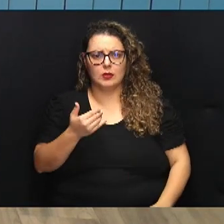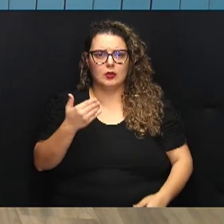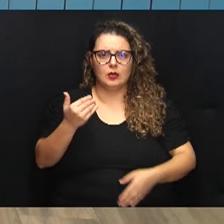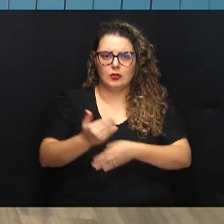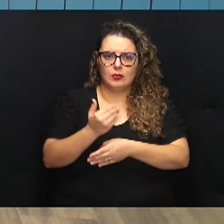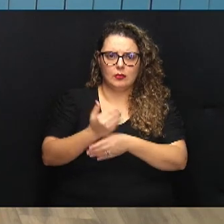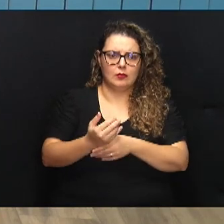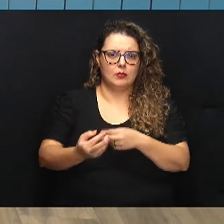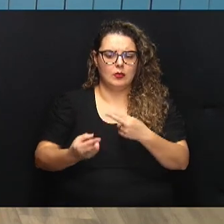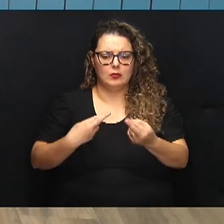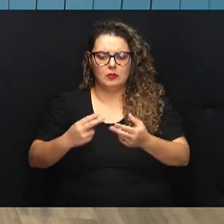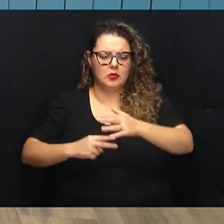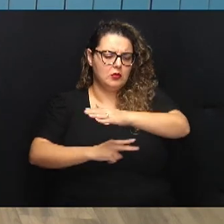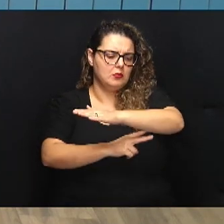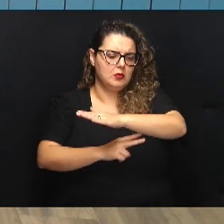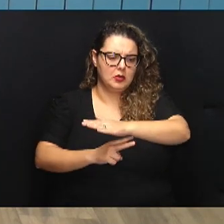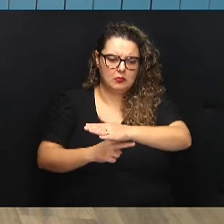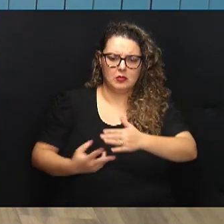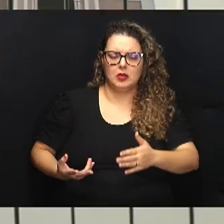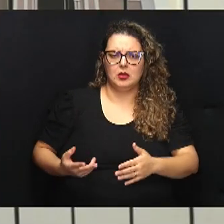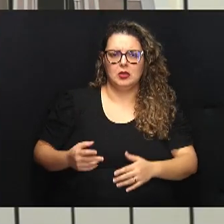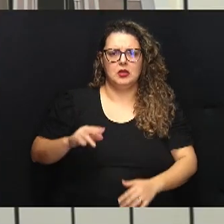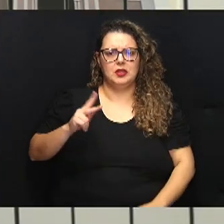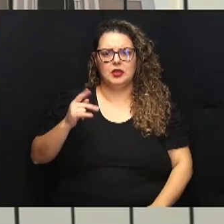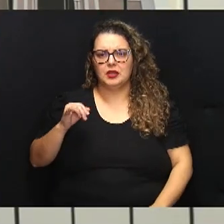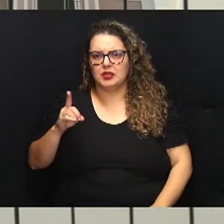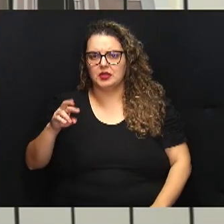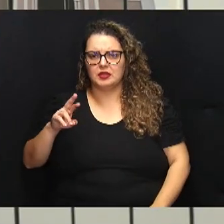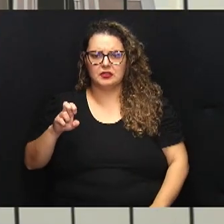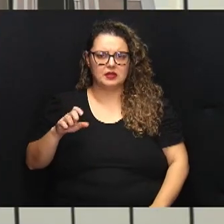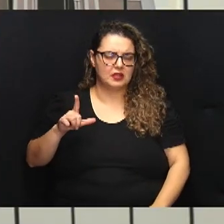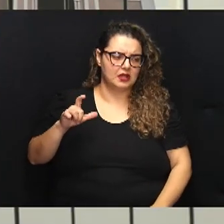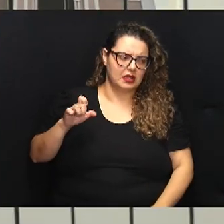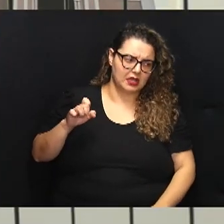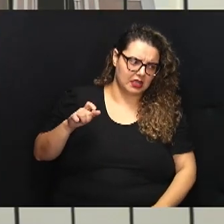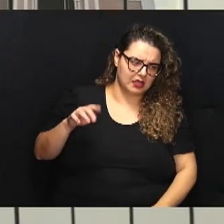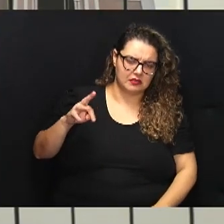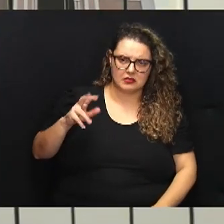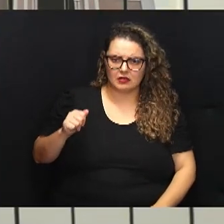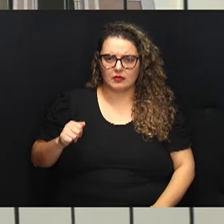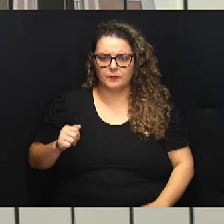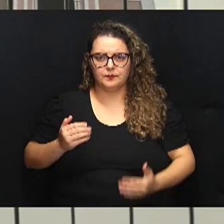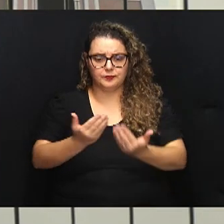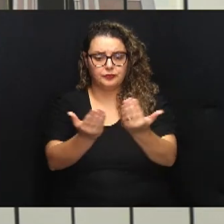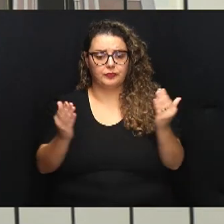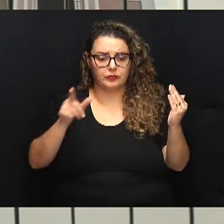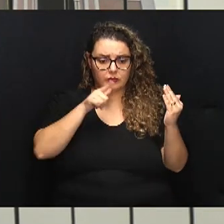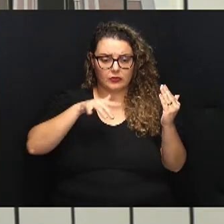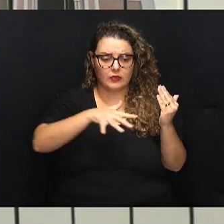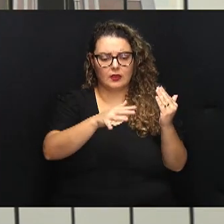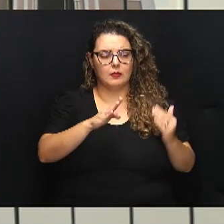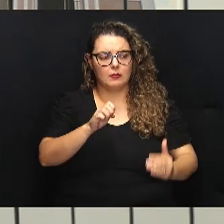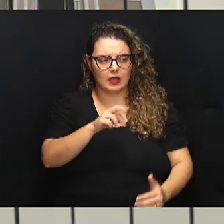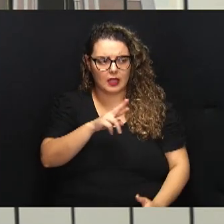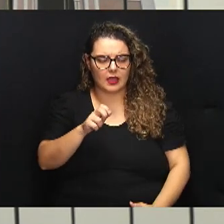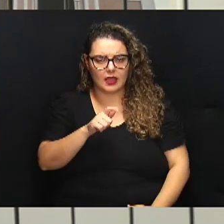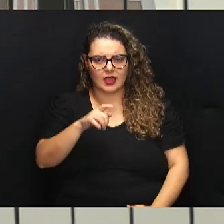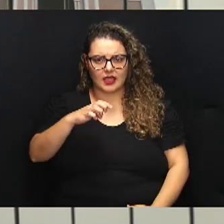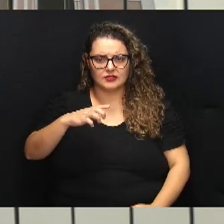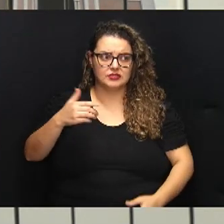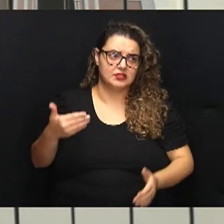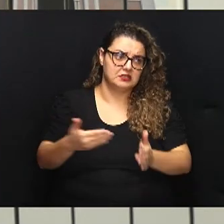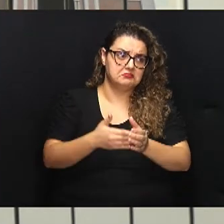viaduto, pontes, hidrelétricas, barragens, até postos de combustíveis? A gente vai